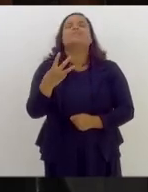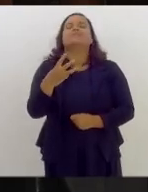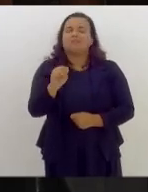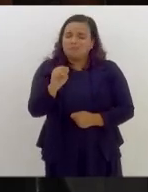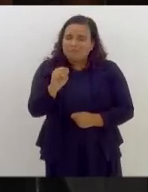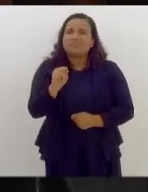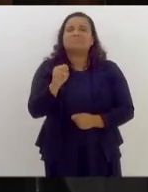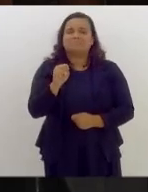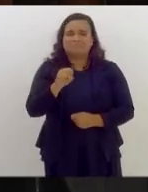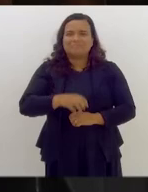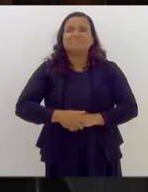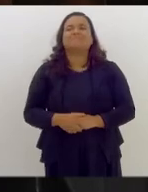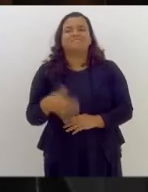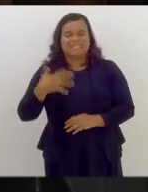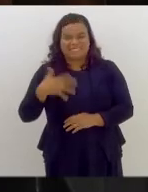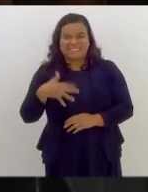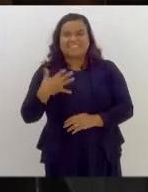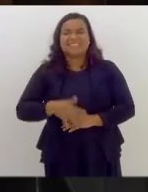38 anos.